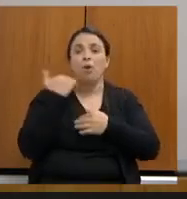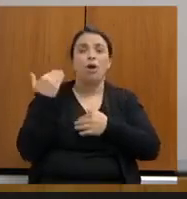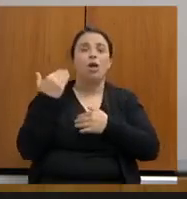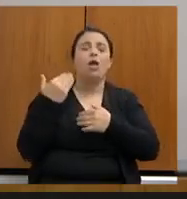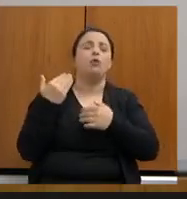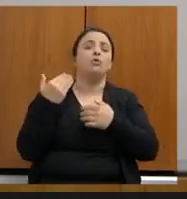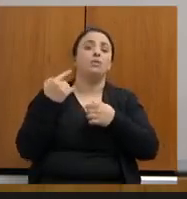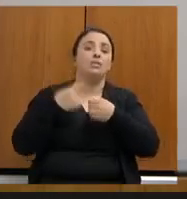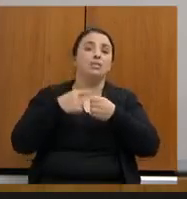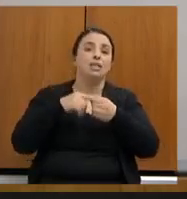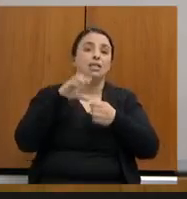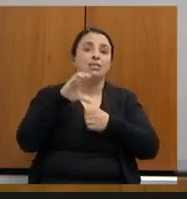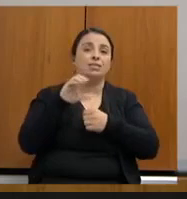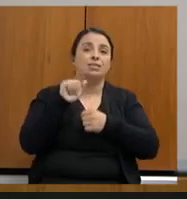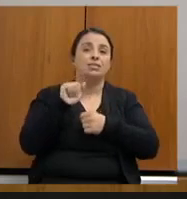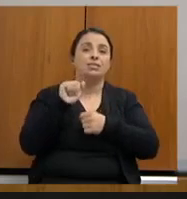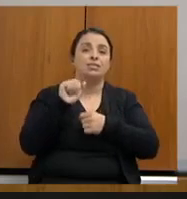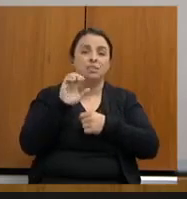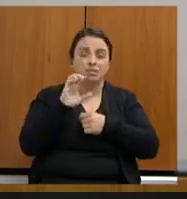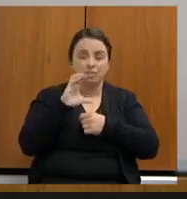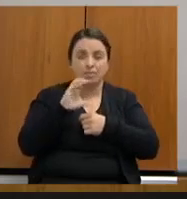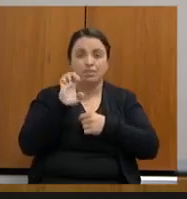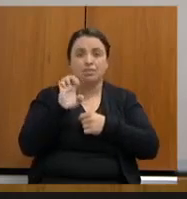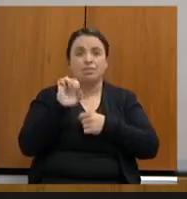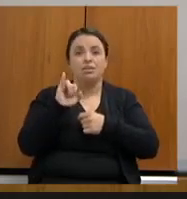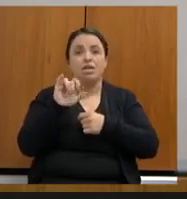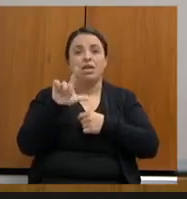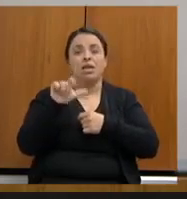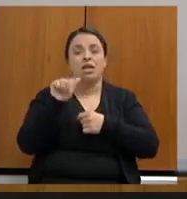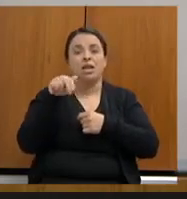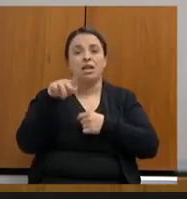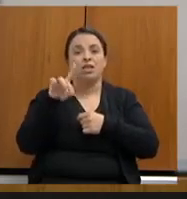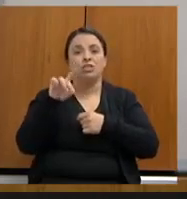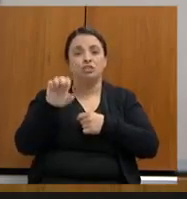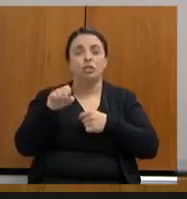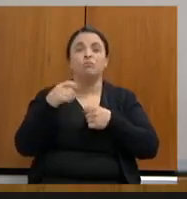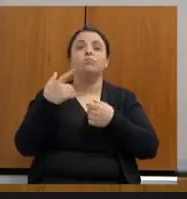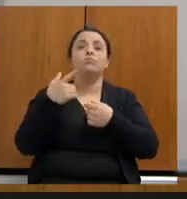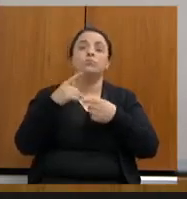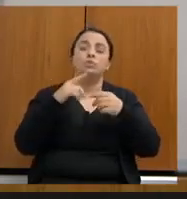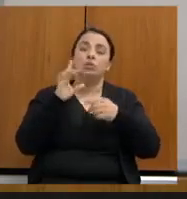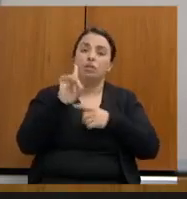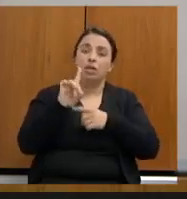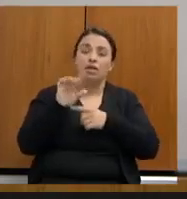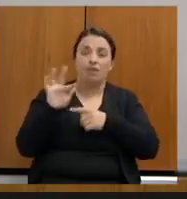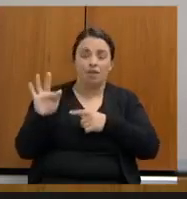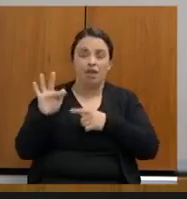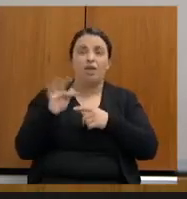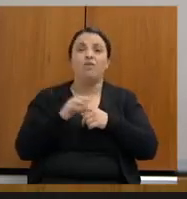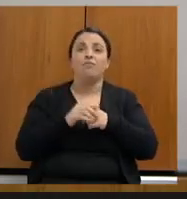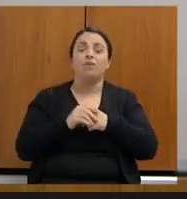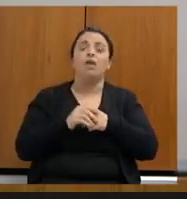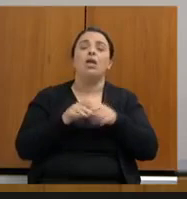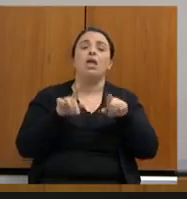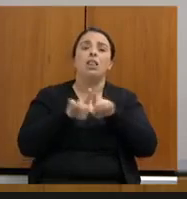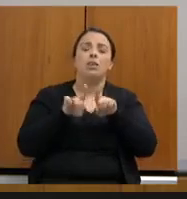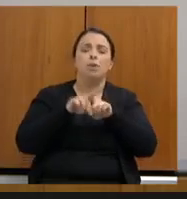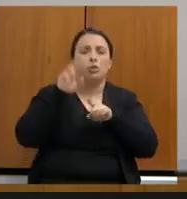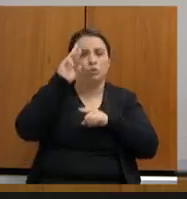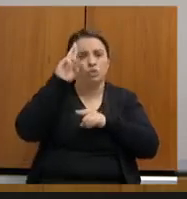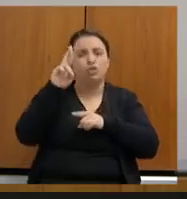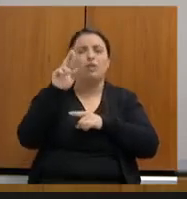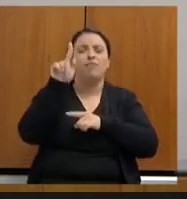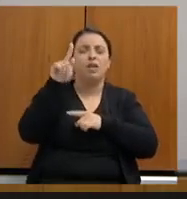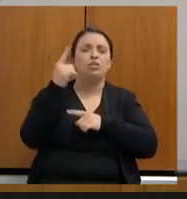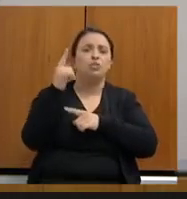é que ela ainda que seja dada ciência dessa manifestação ao comandante-geral da polícia é de Goiás ao chefe da Polícia Civil